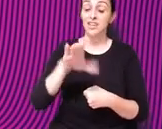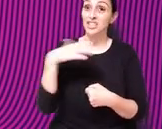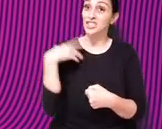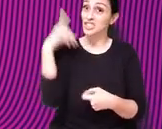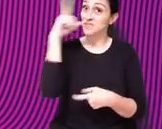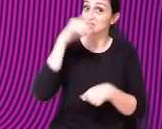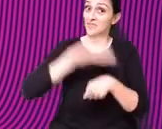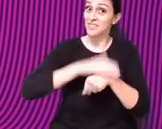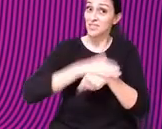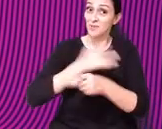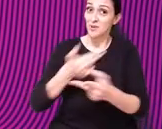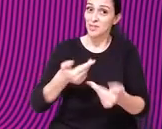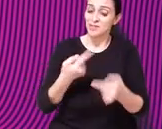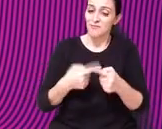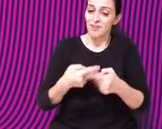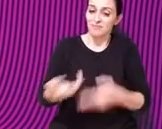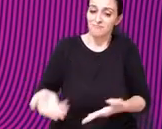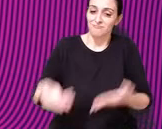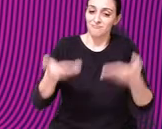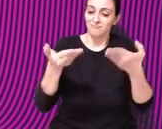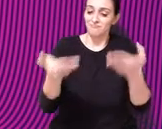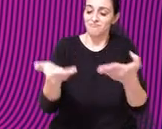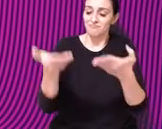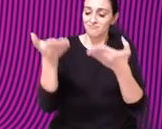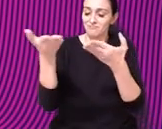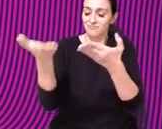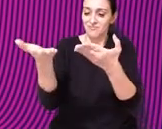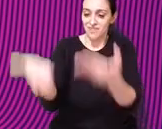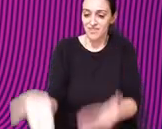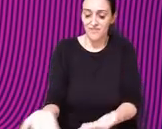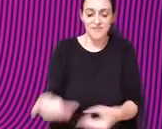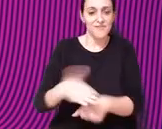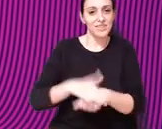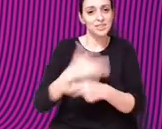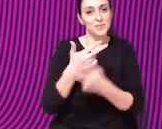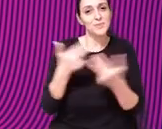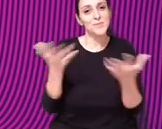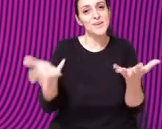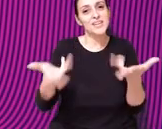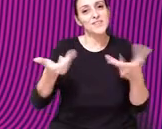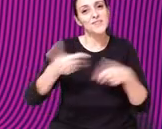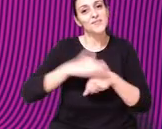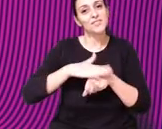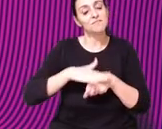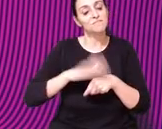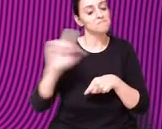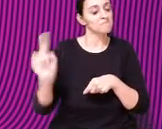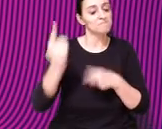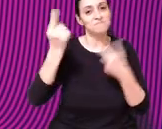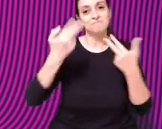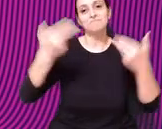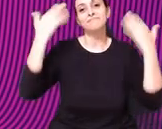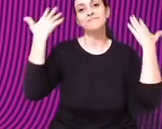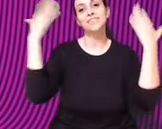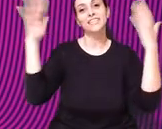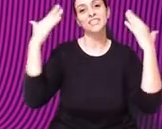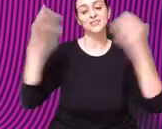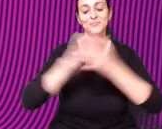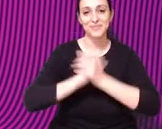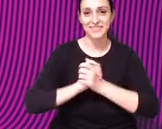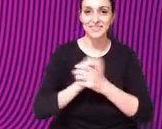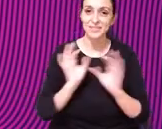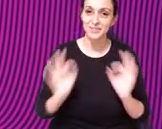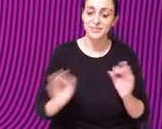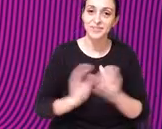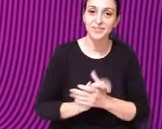coisa tão boa da maneira como você fez. Então, antes de mais nada, parabéns por isso. Eu